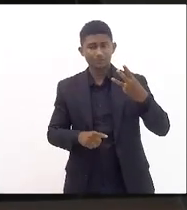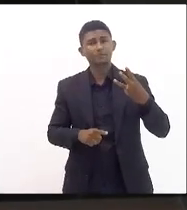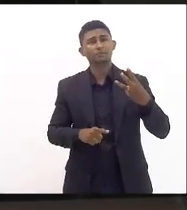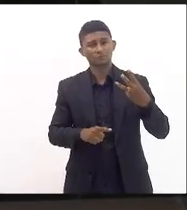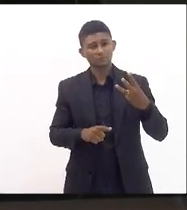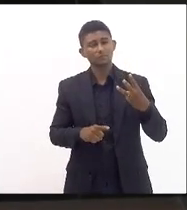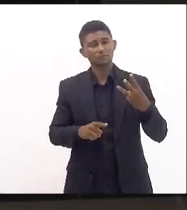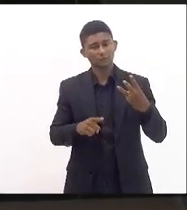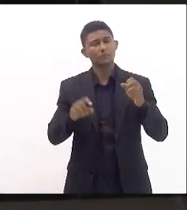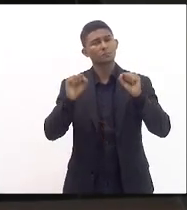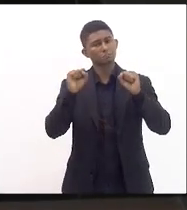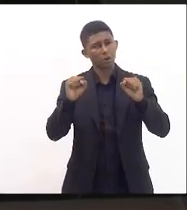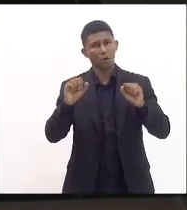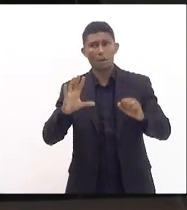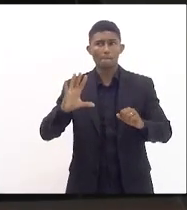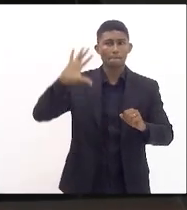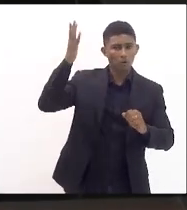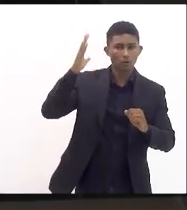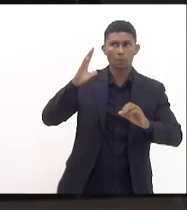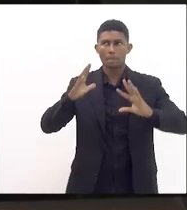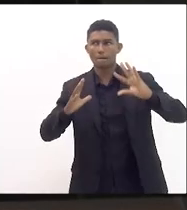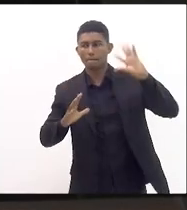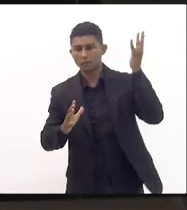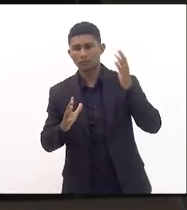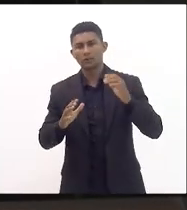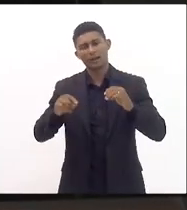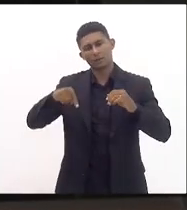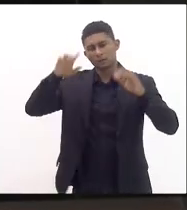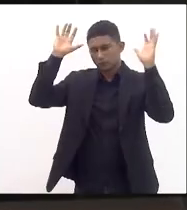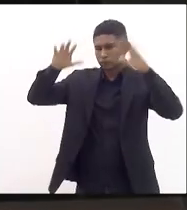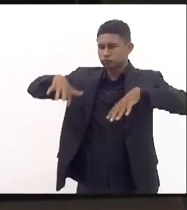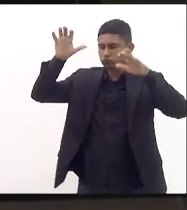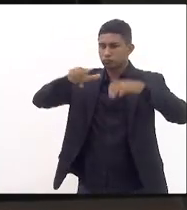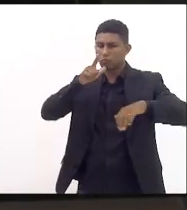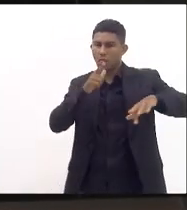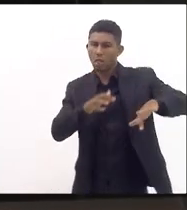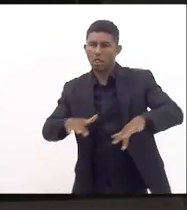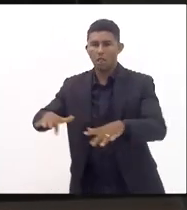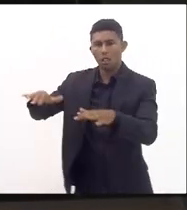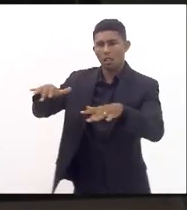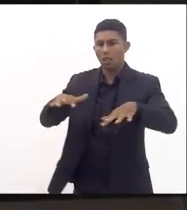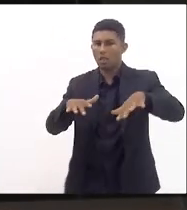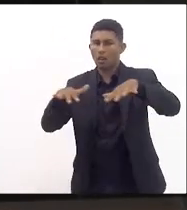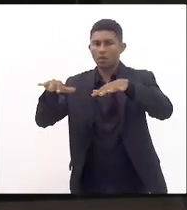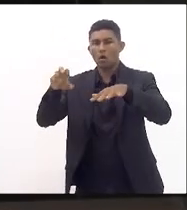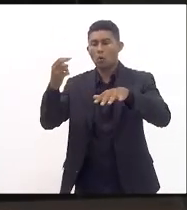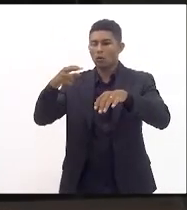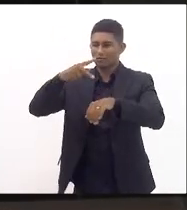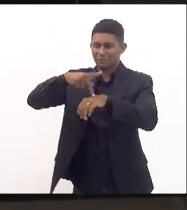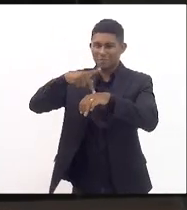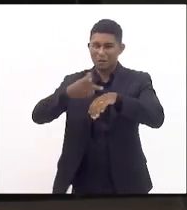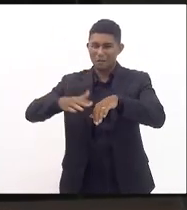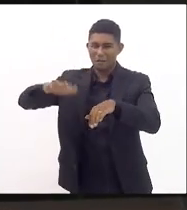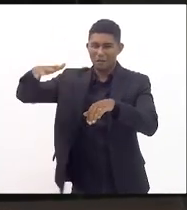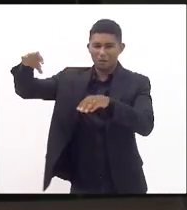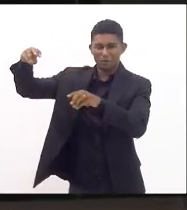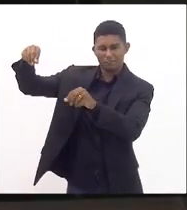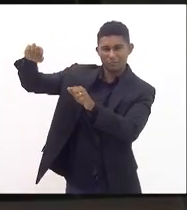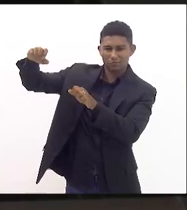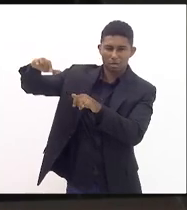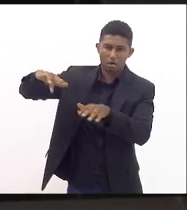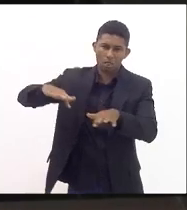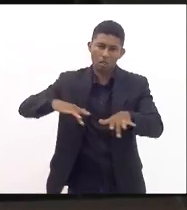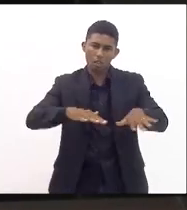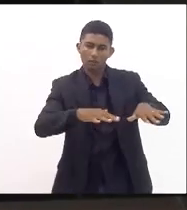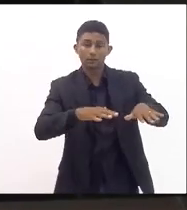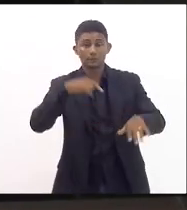esses desastres climáticos, sejam as enchentes, as enxurradas ou os deslizamentos, nós tivemos no